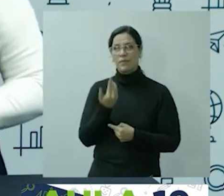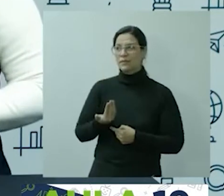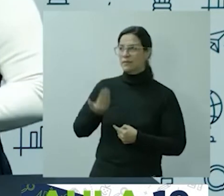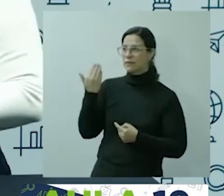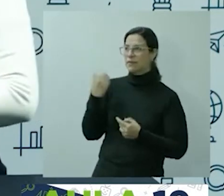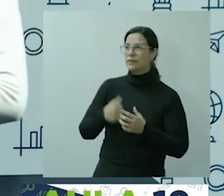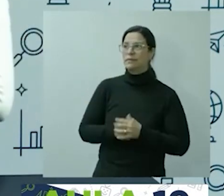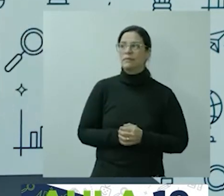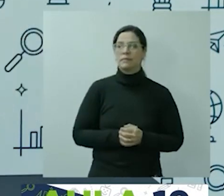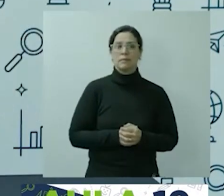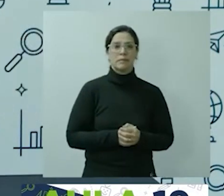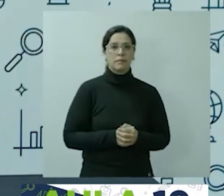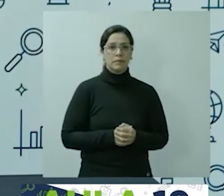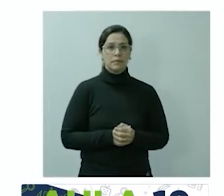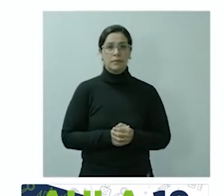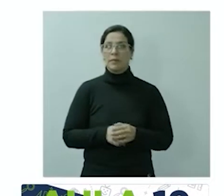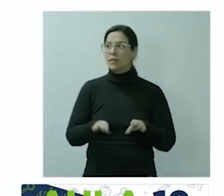lá.